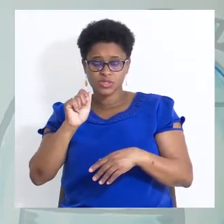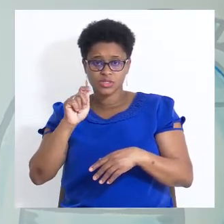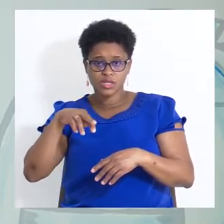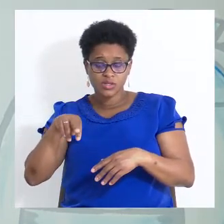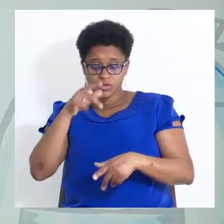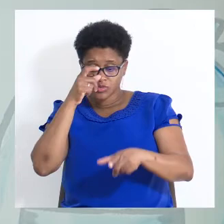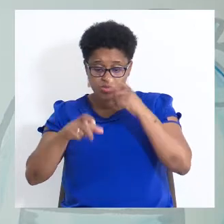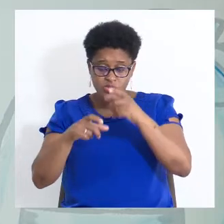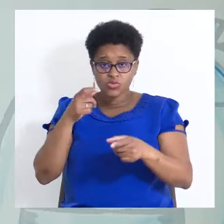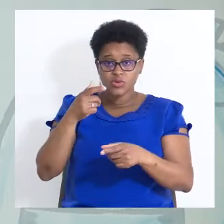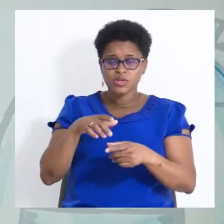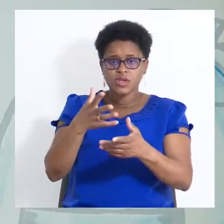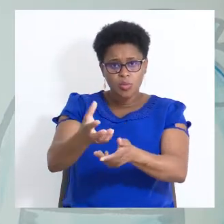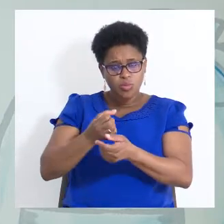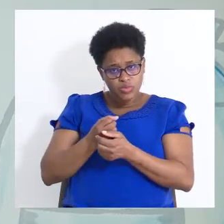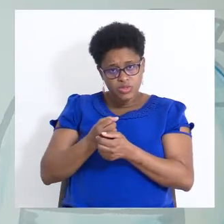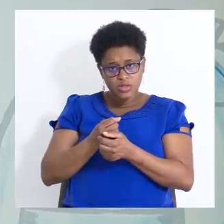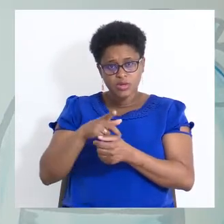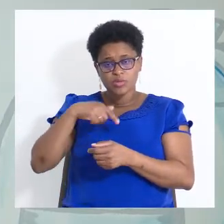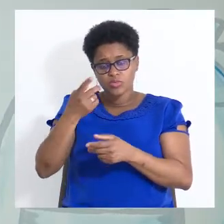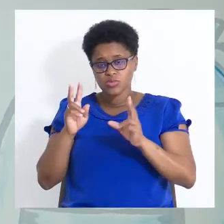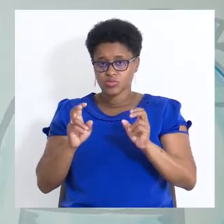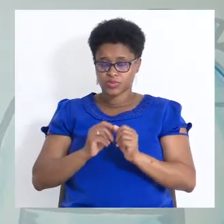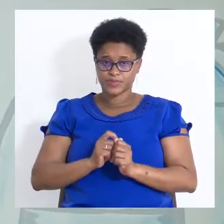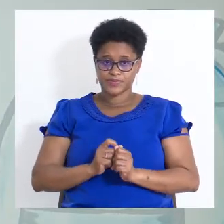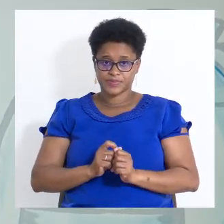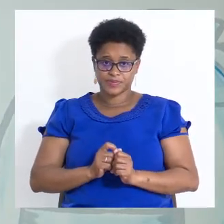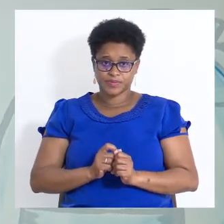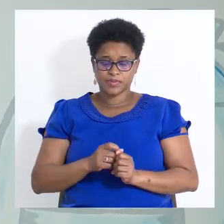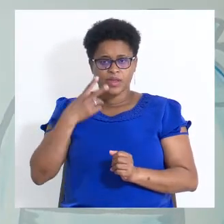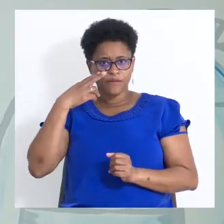sobre as pessoas e puxar para o consumo.